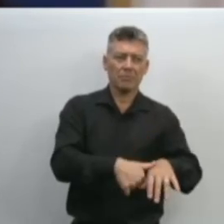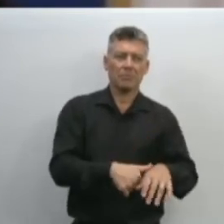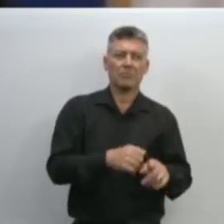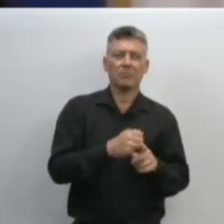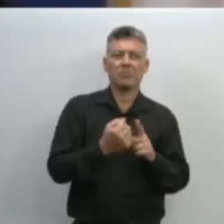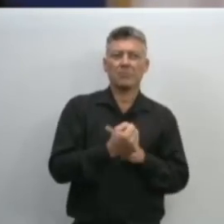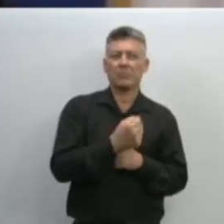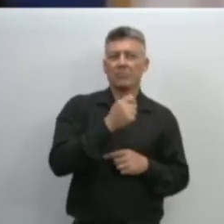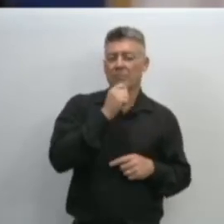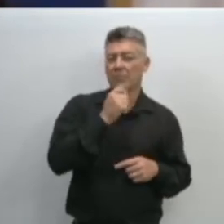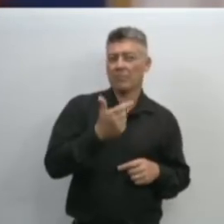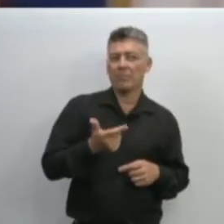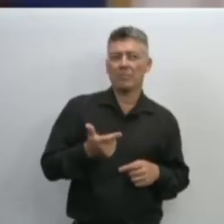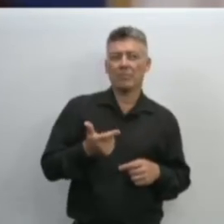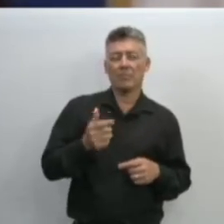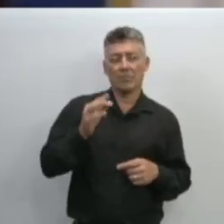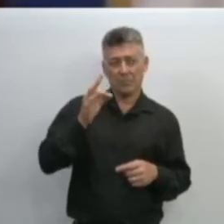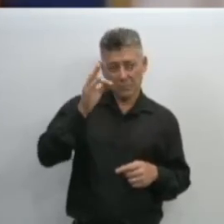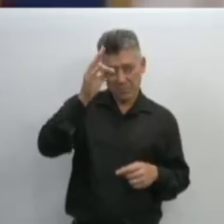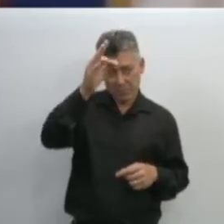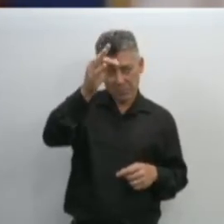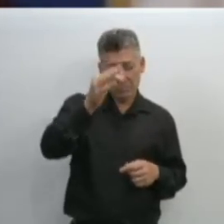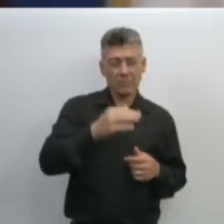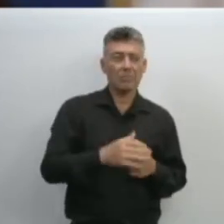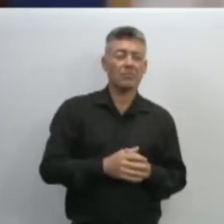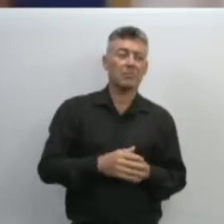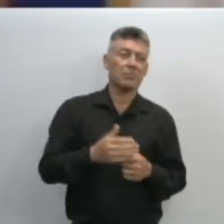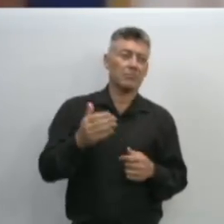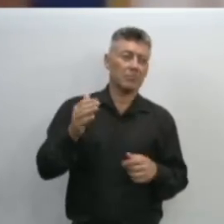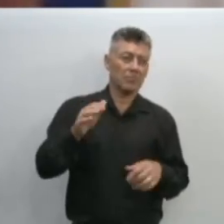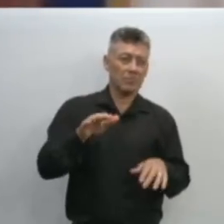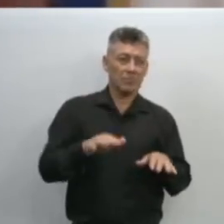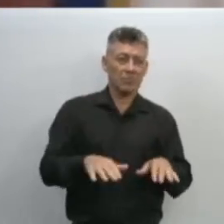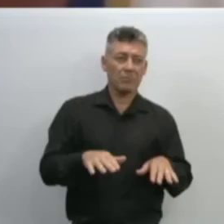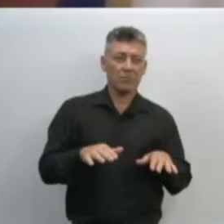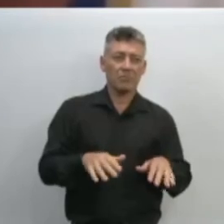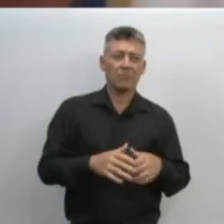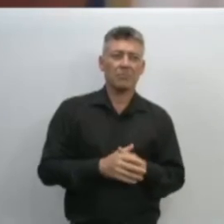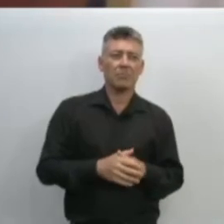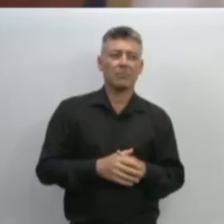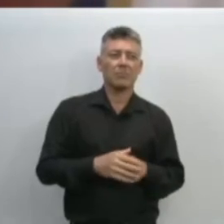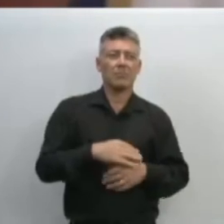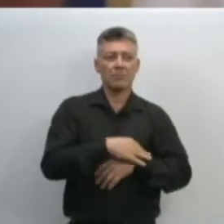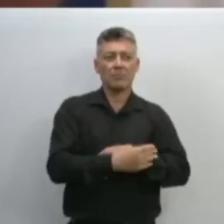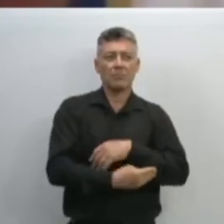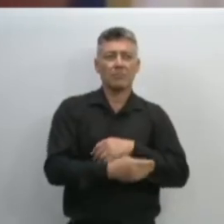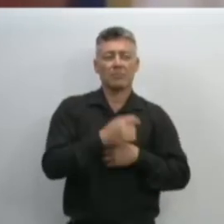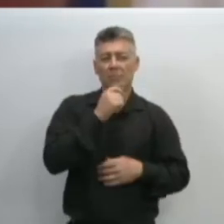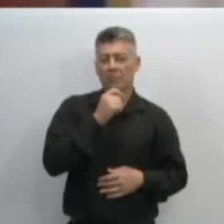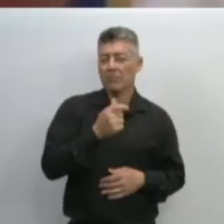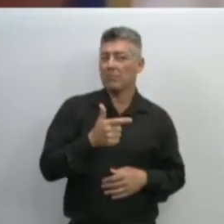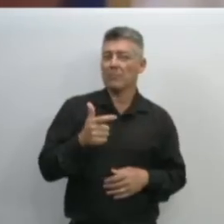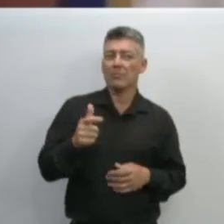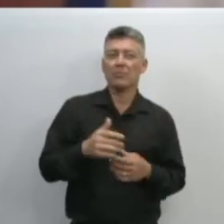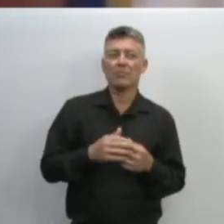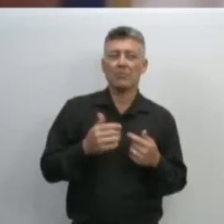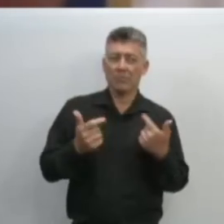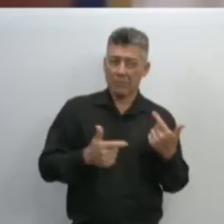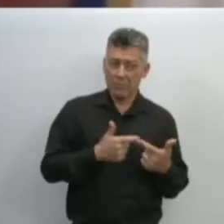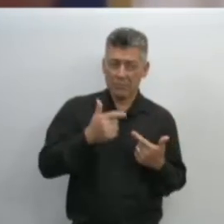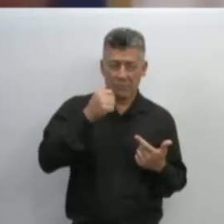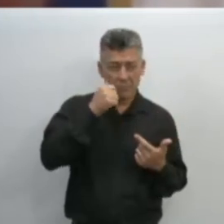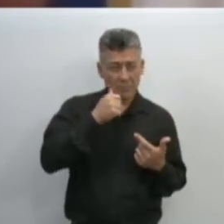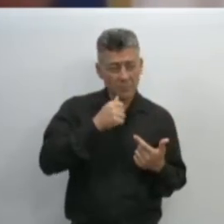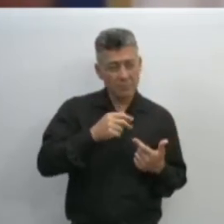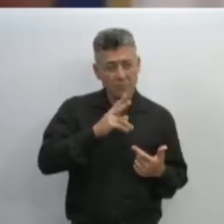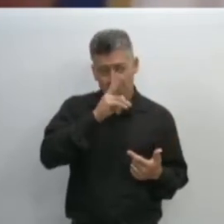sociedade. Eu espero que no futuro breve, ninguém precise ser empregado doméstico de ninguém. E todas essas trabalhadoras, essas mulheres